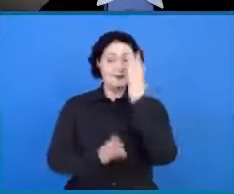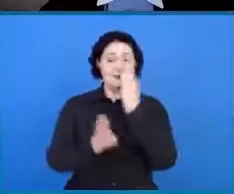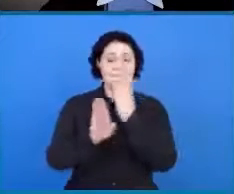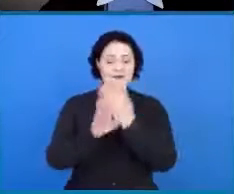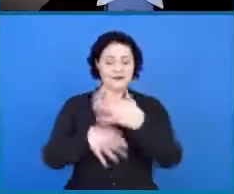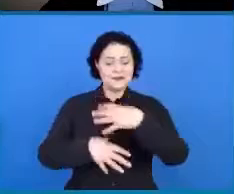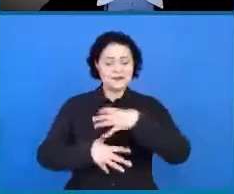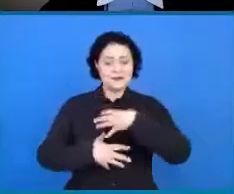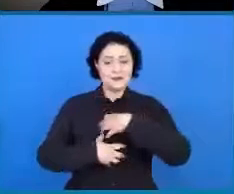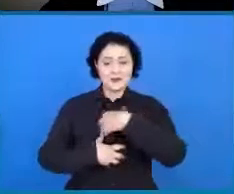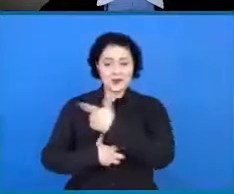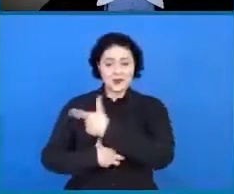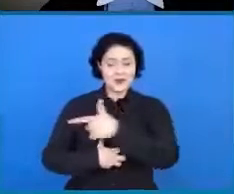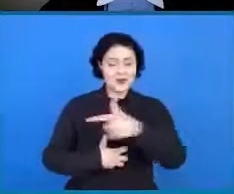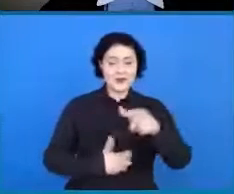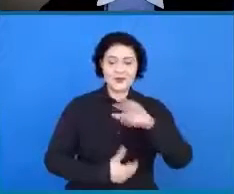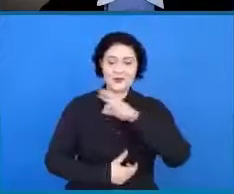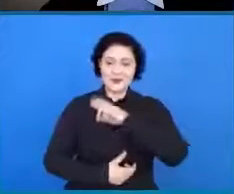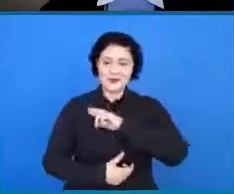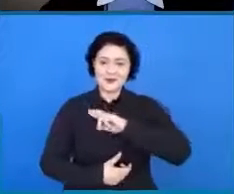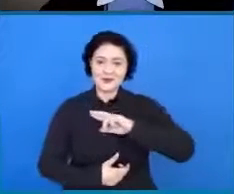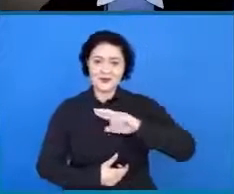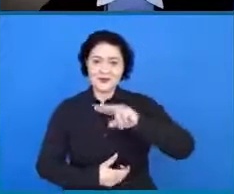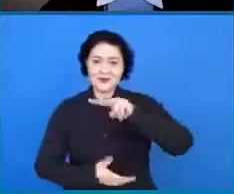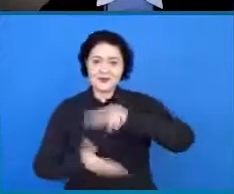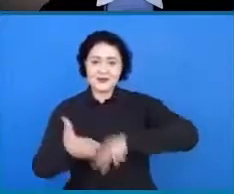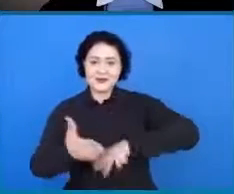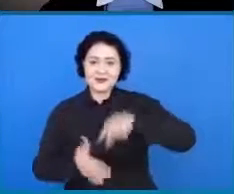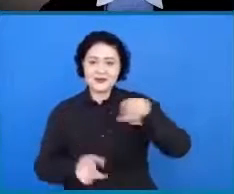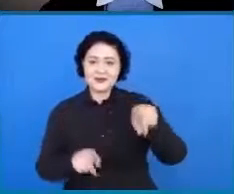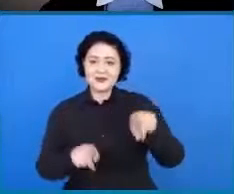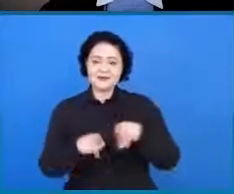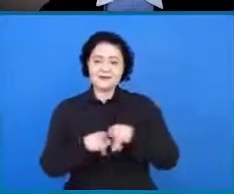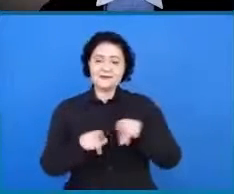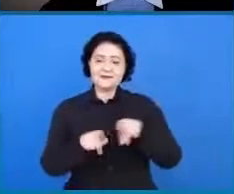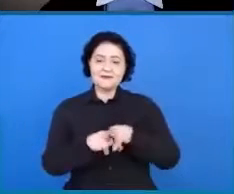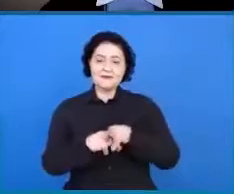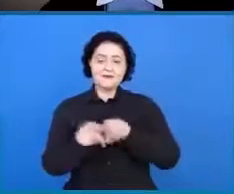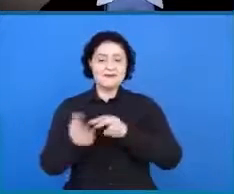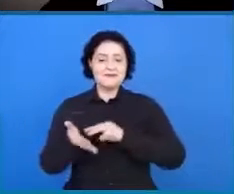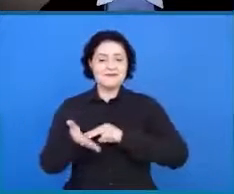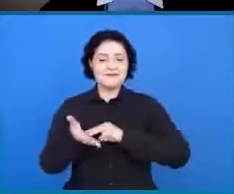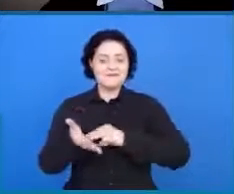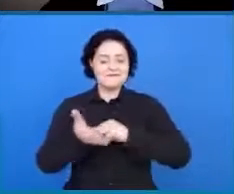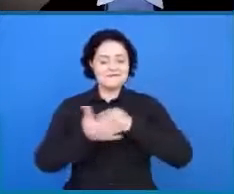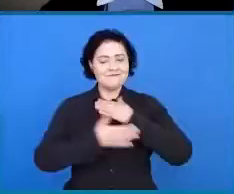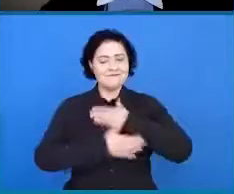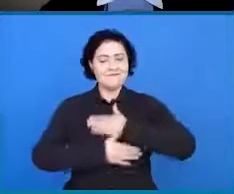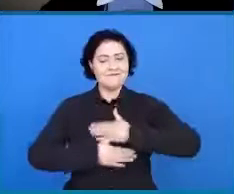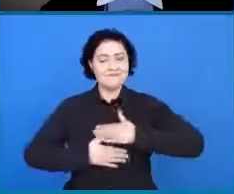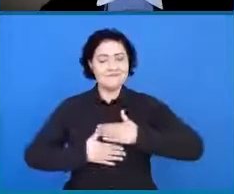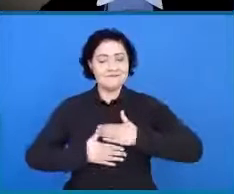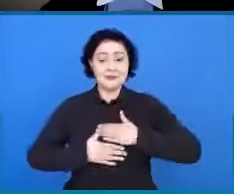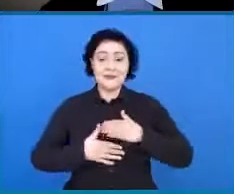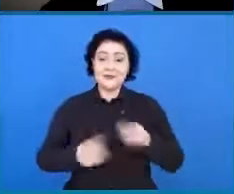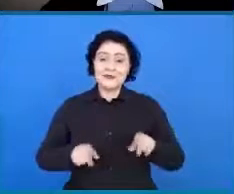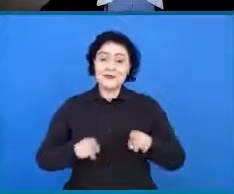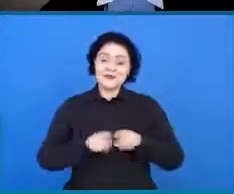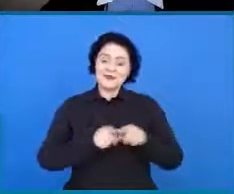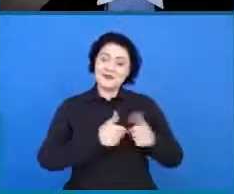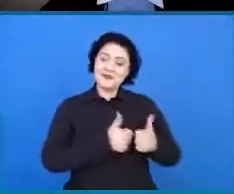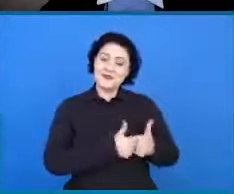inclusive de outras religiões Leia essas mensagens que gratificam com elas e passam